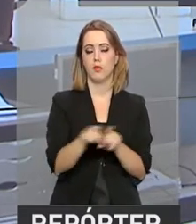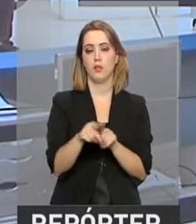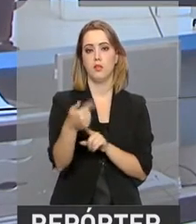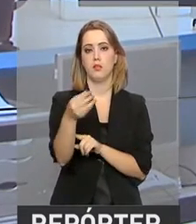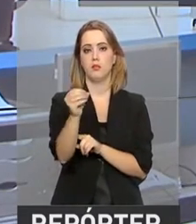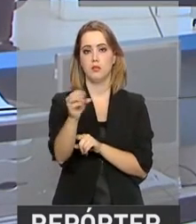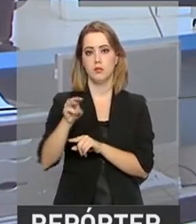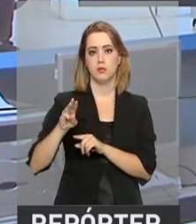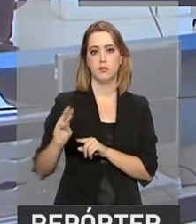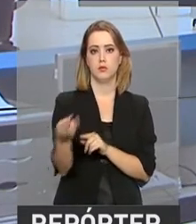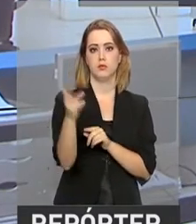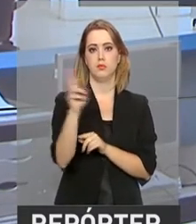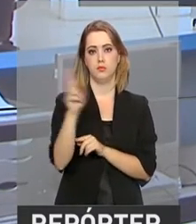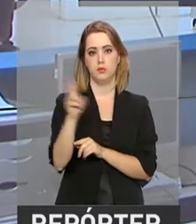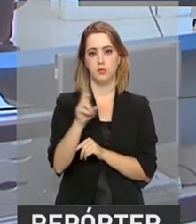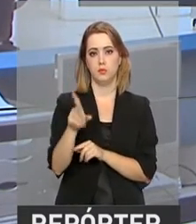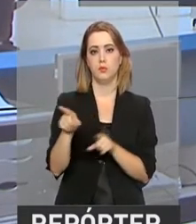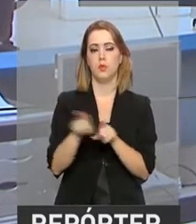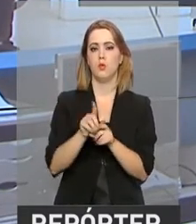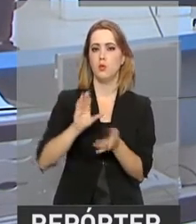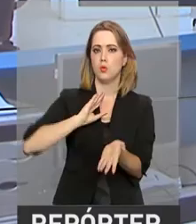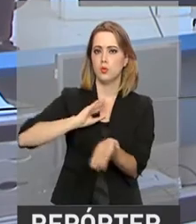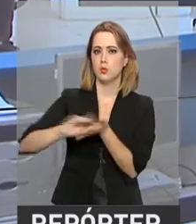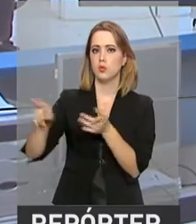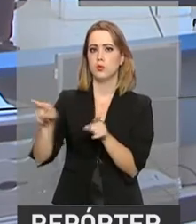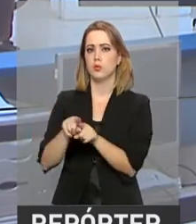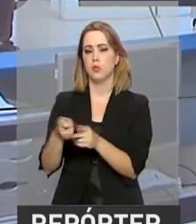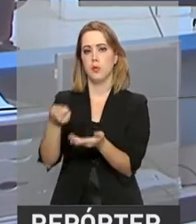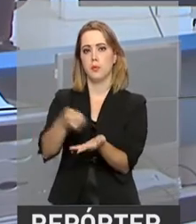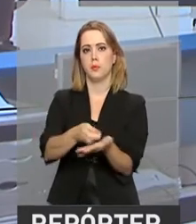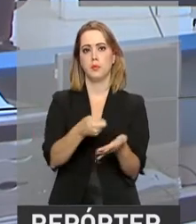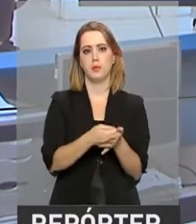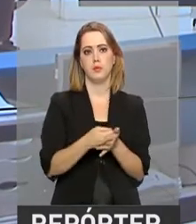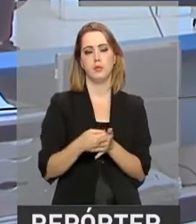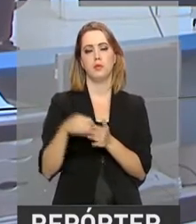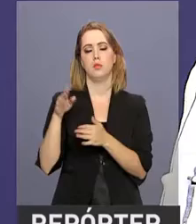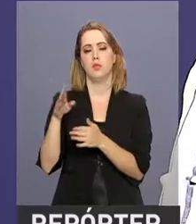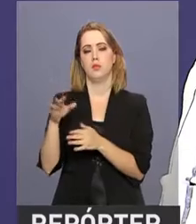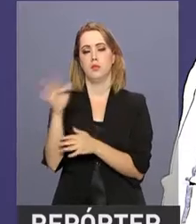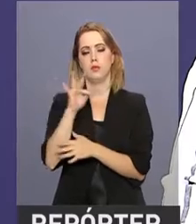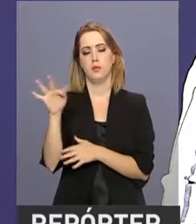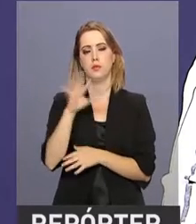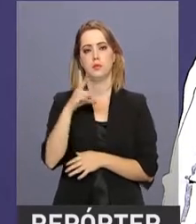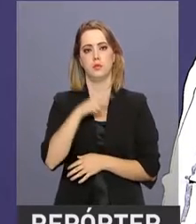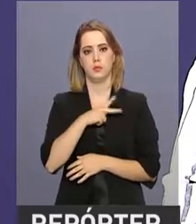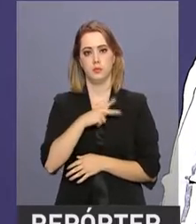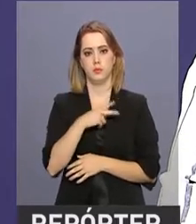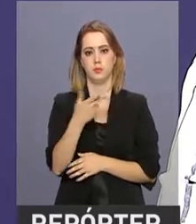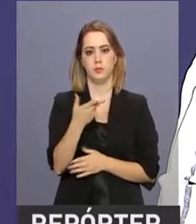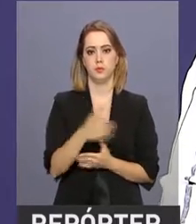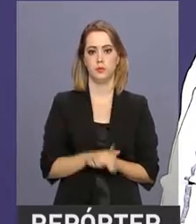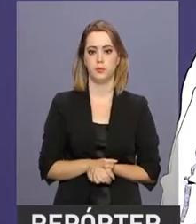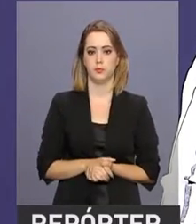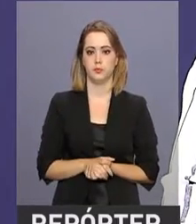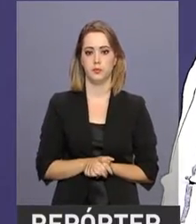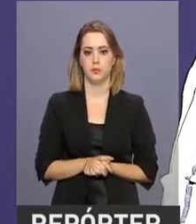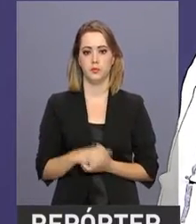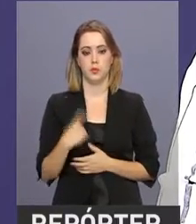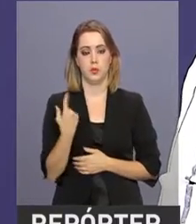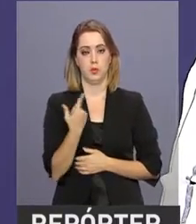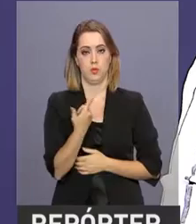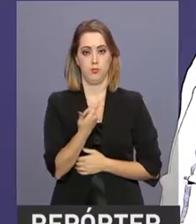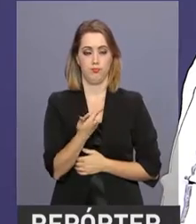reais parte do dinheiro será usada para ressarcir faculdades particulares nós não tínhamos o